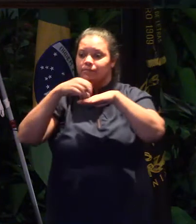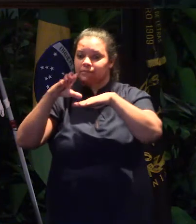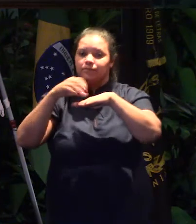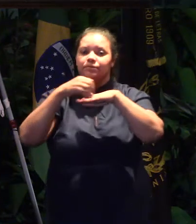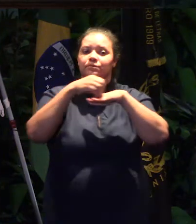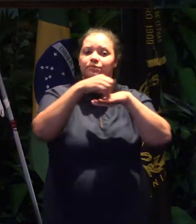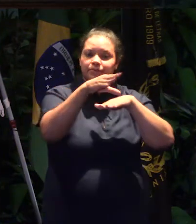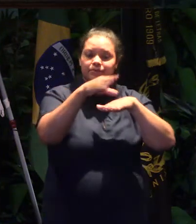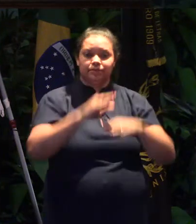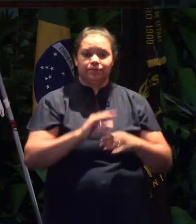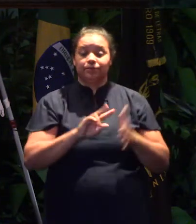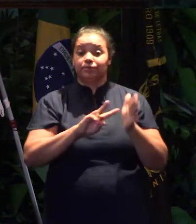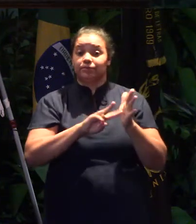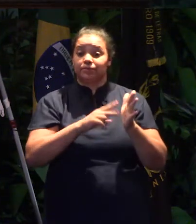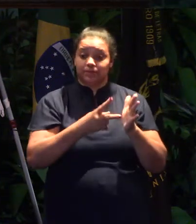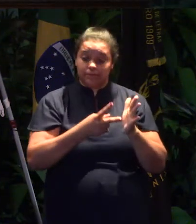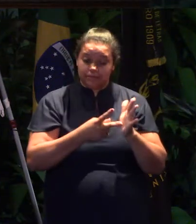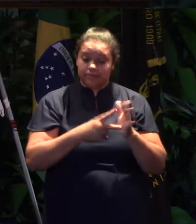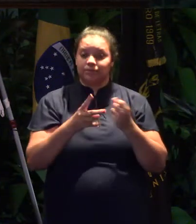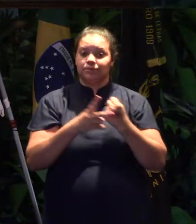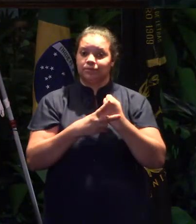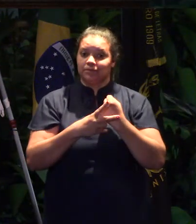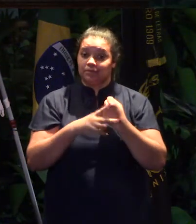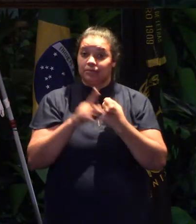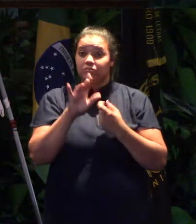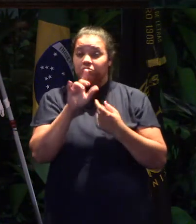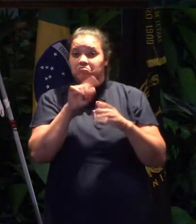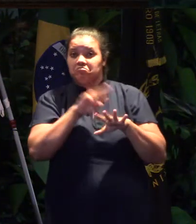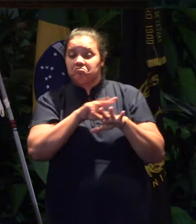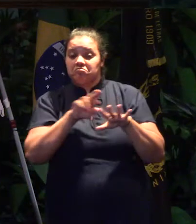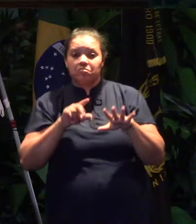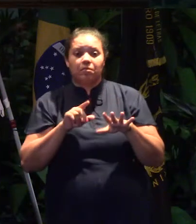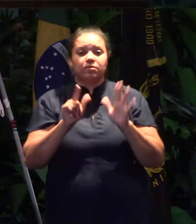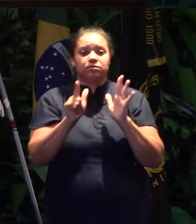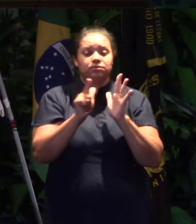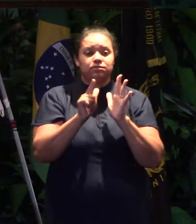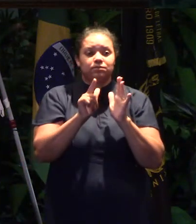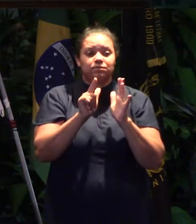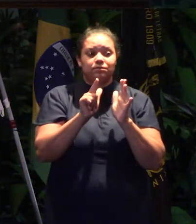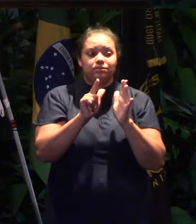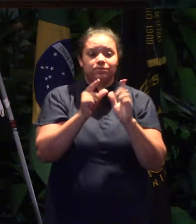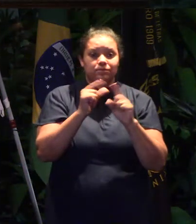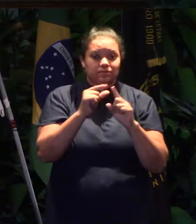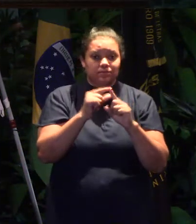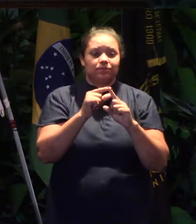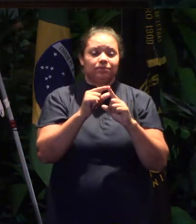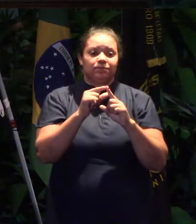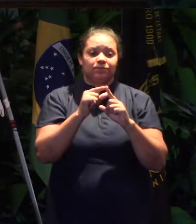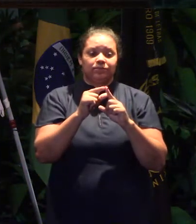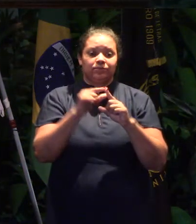Distribuir no sentido de que um leitor estaria distribuindo o conteúdo de uma mensagem